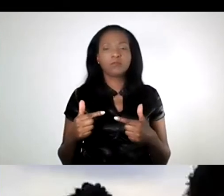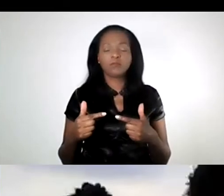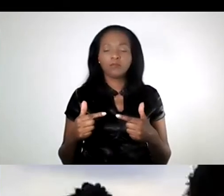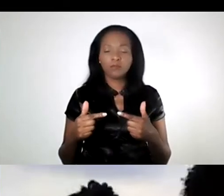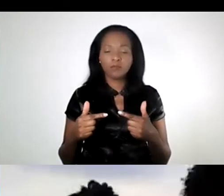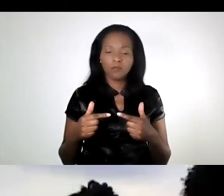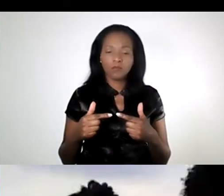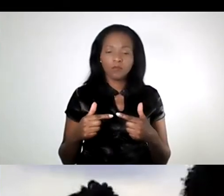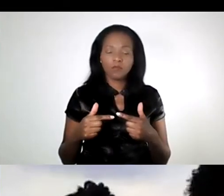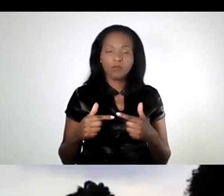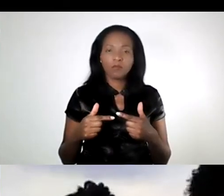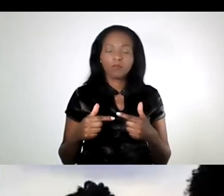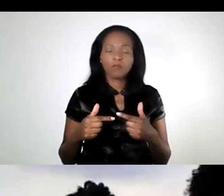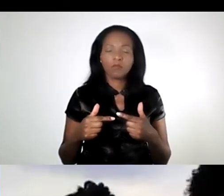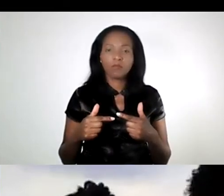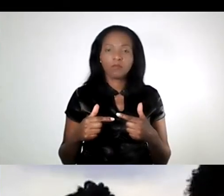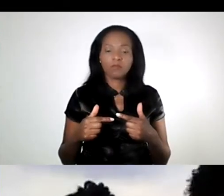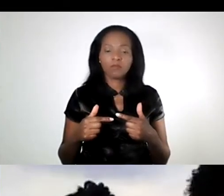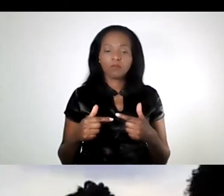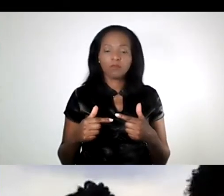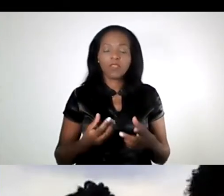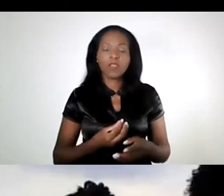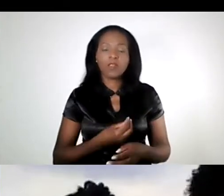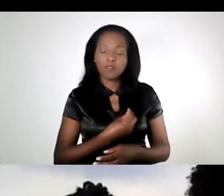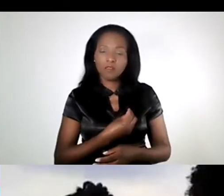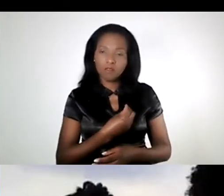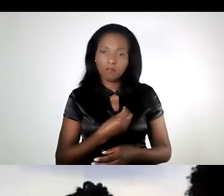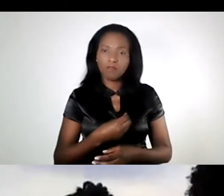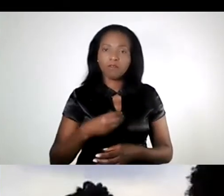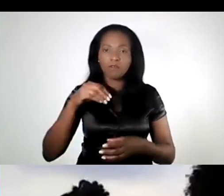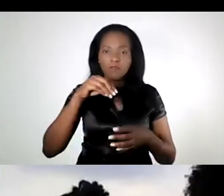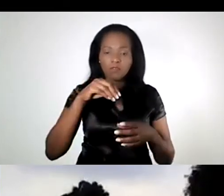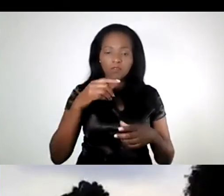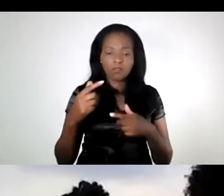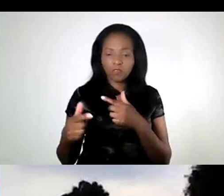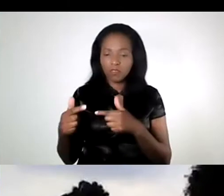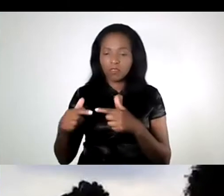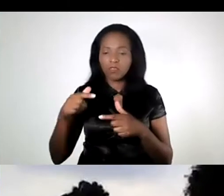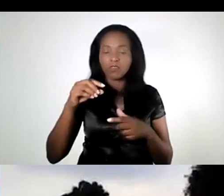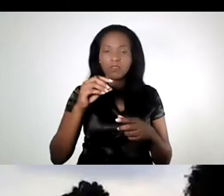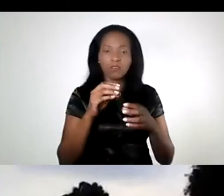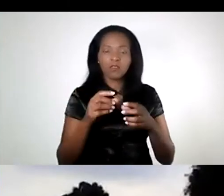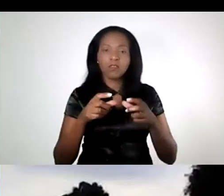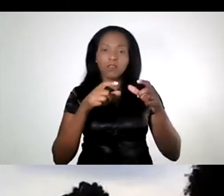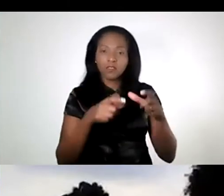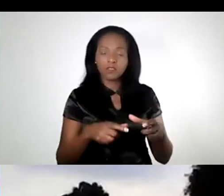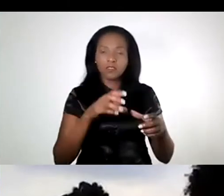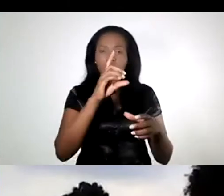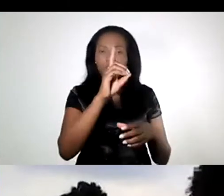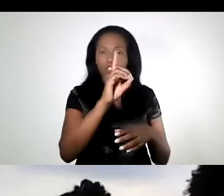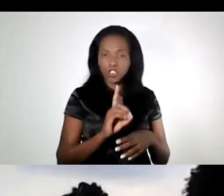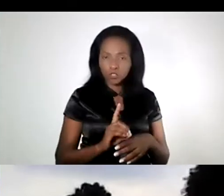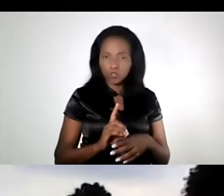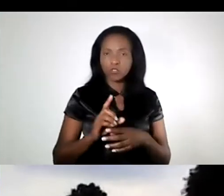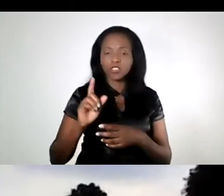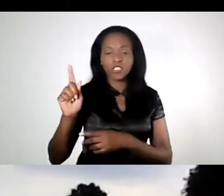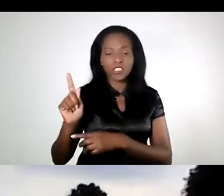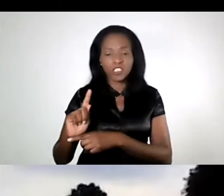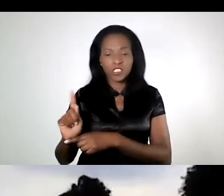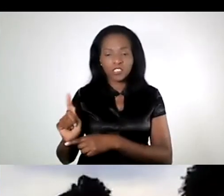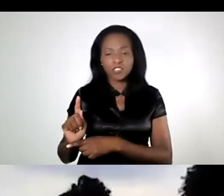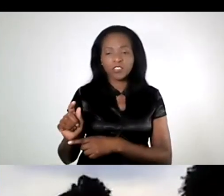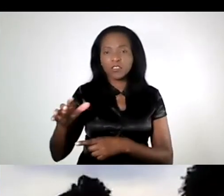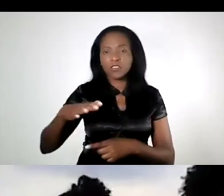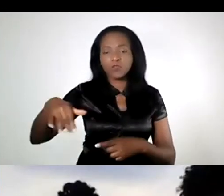ele está, né, na diretoria e no trabalho da gestão do território em Ivapurunduva,